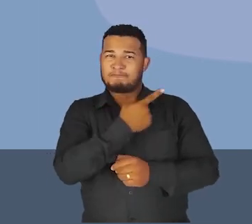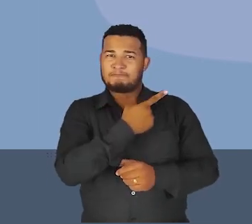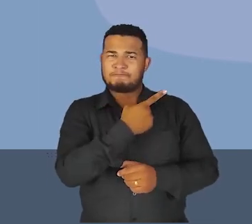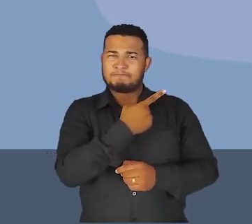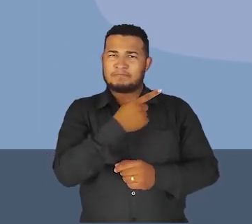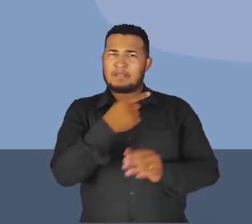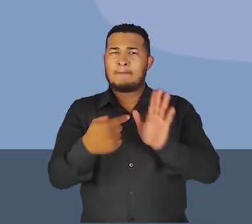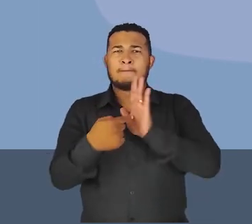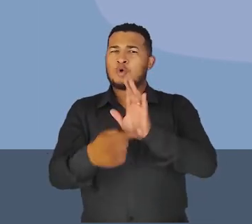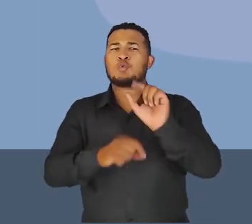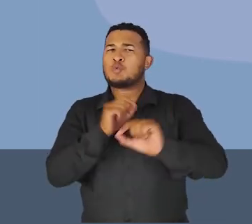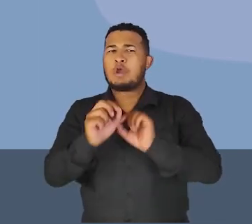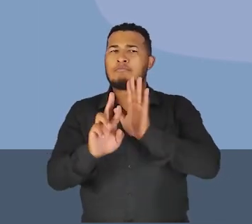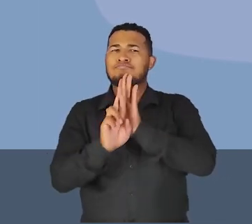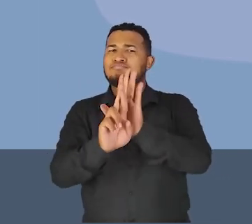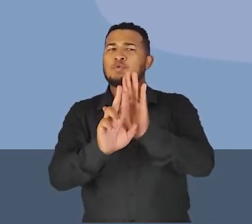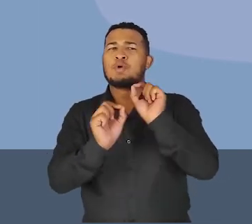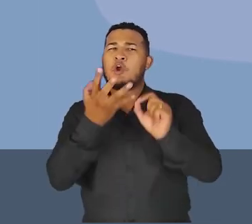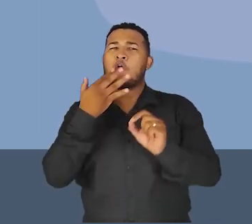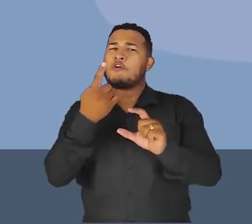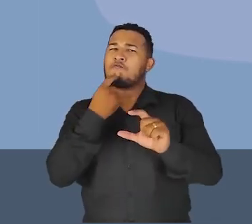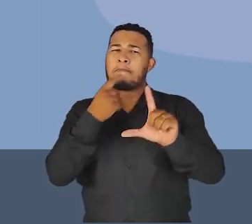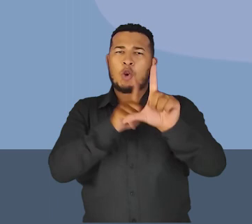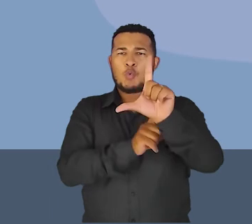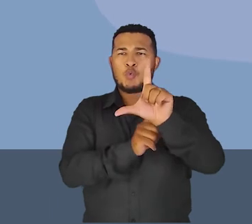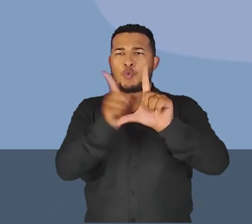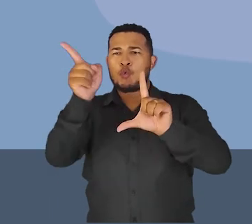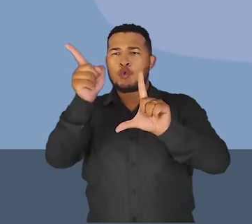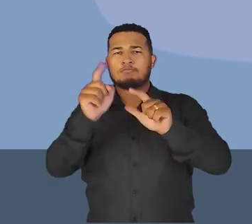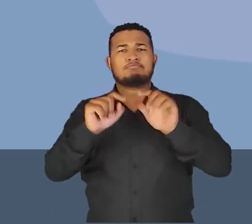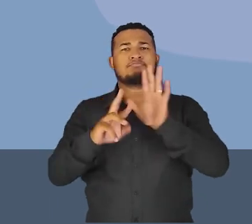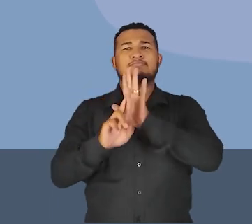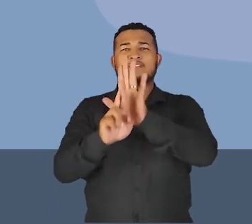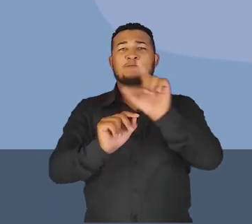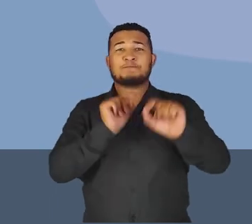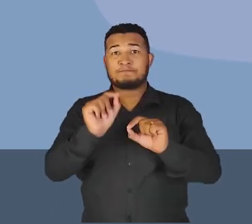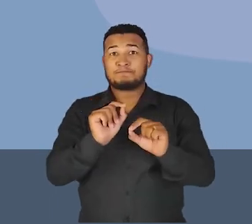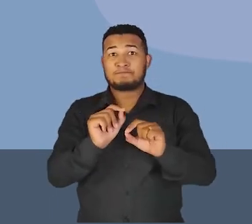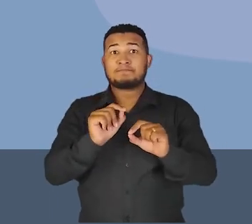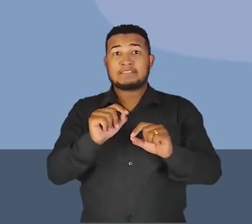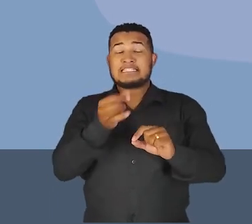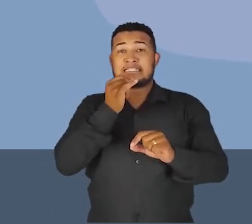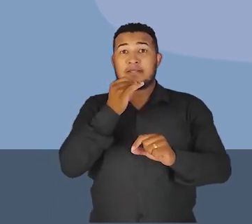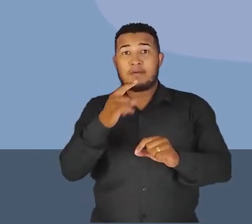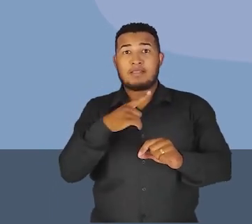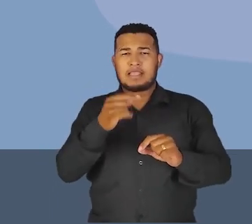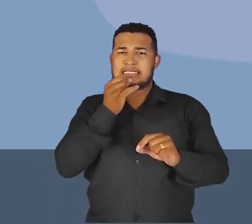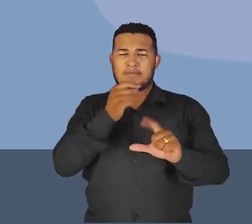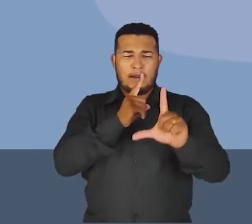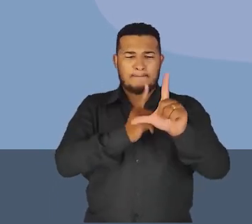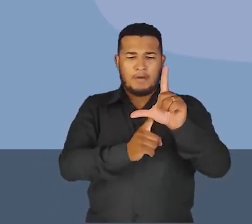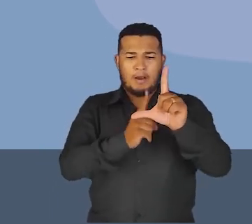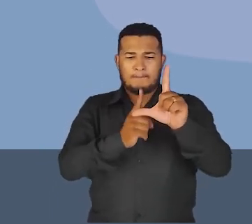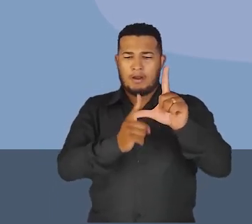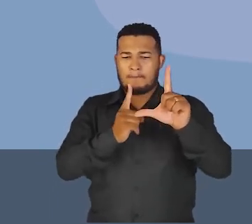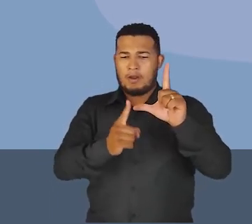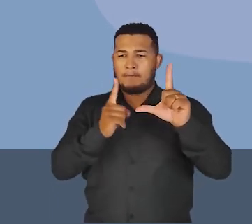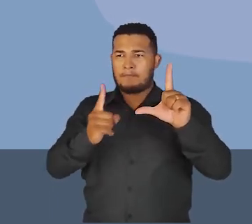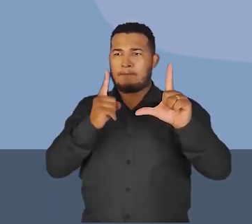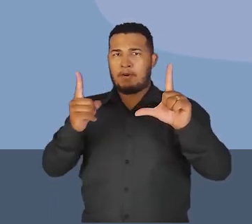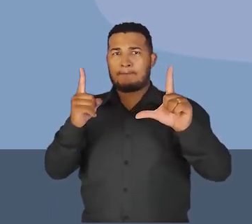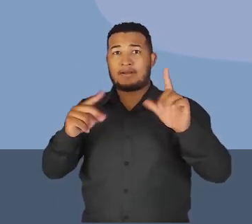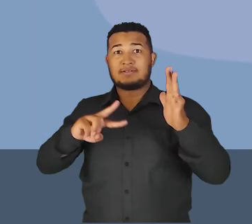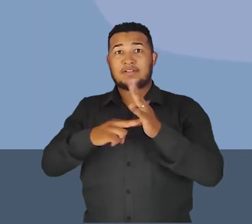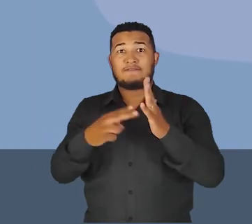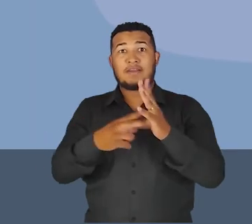está sinalizando este gráfico que está em vermelho para você? Está sinalizando que a cada ponto da sua trajetória, você